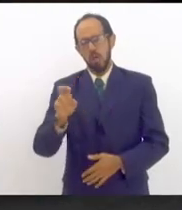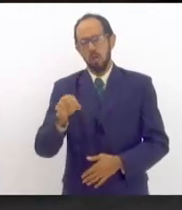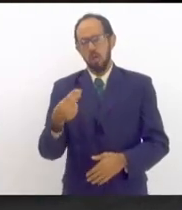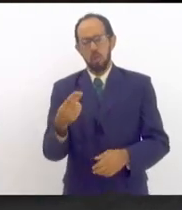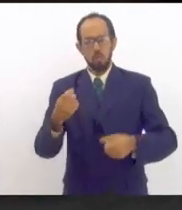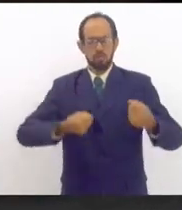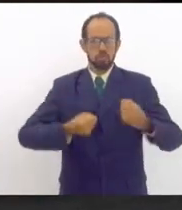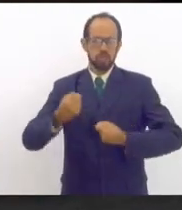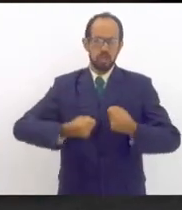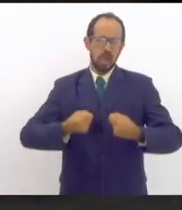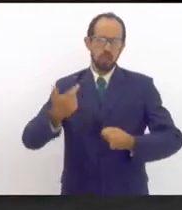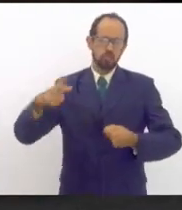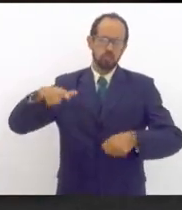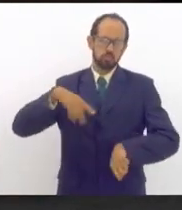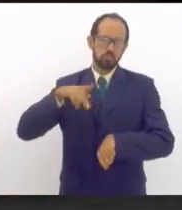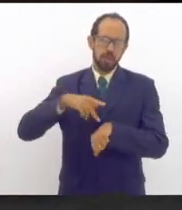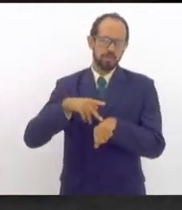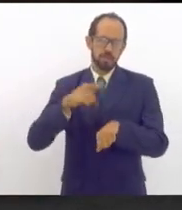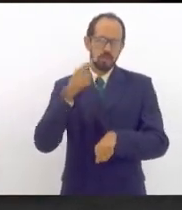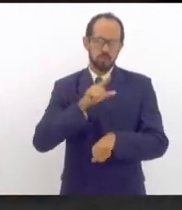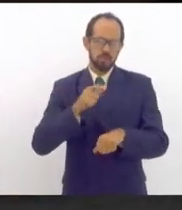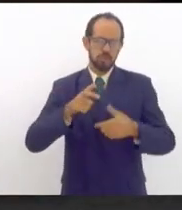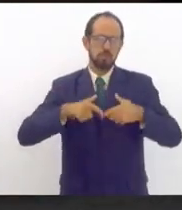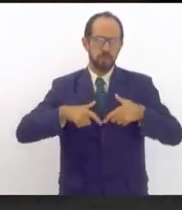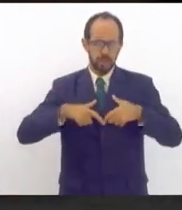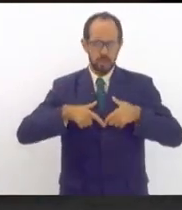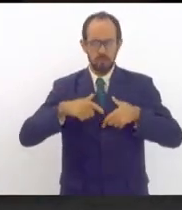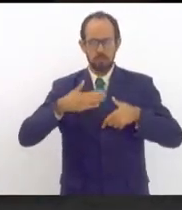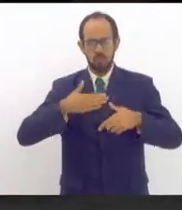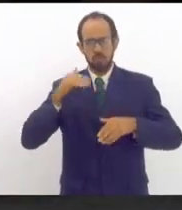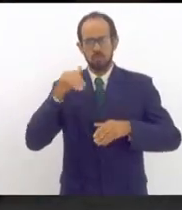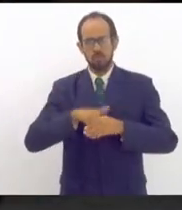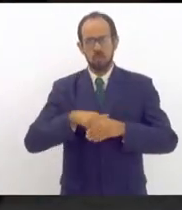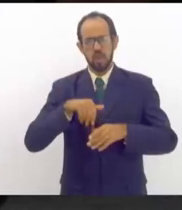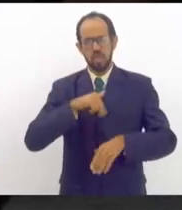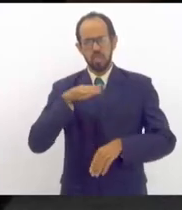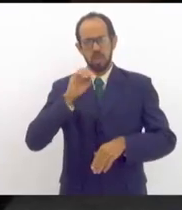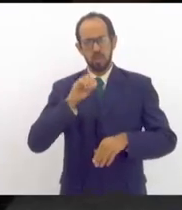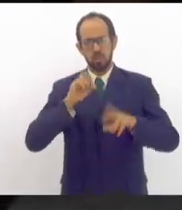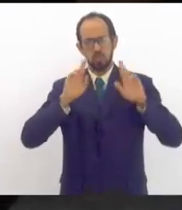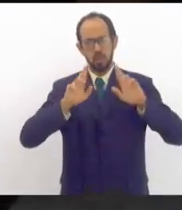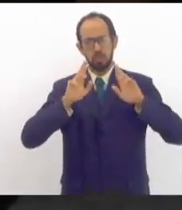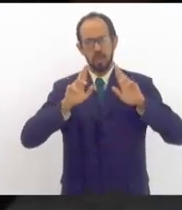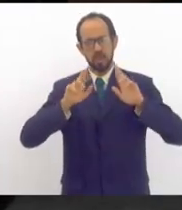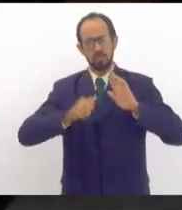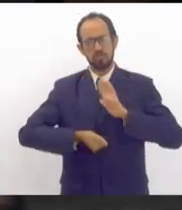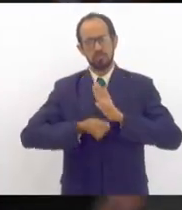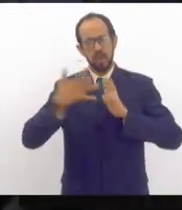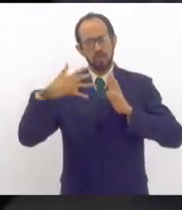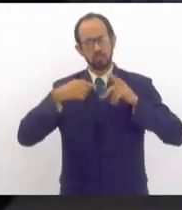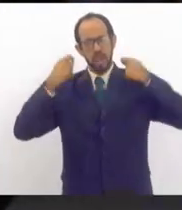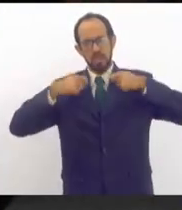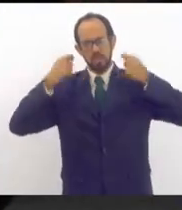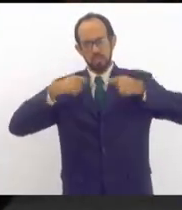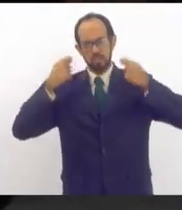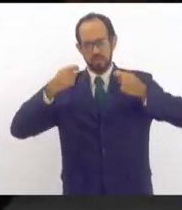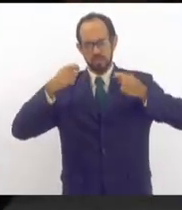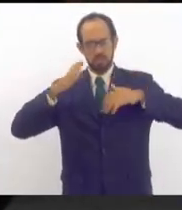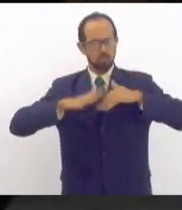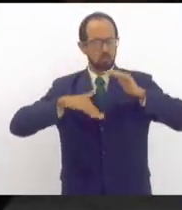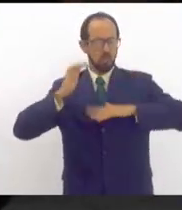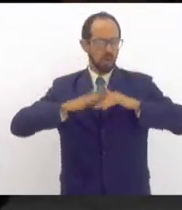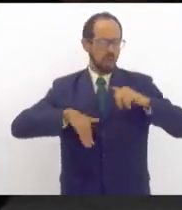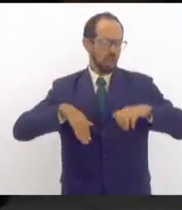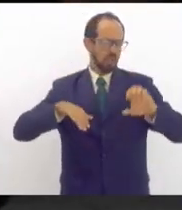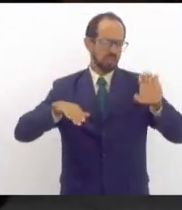de fato para as raízes dela que ela vai conquistar essa medalha e meu voto Então o meu voto É não e espero que vários artistas Independentes de de ser de esquerda